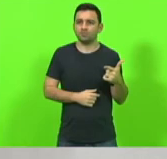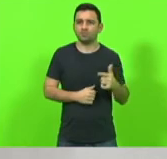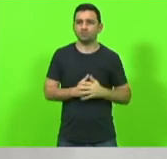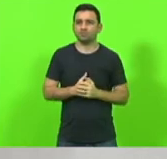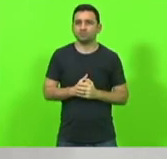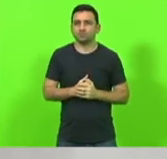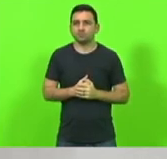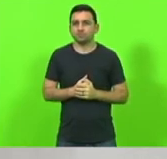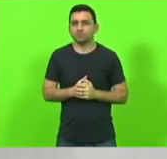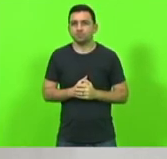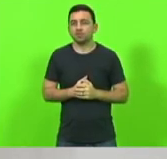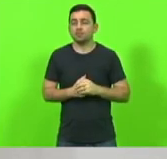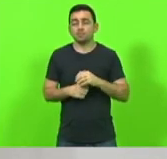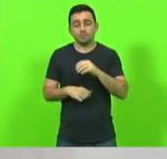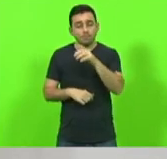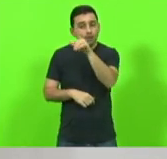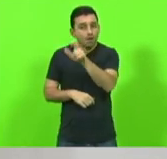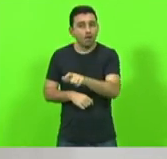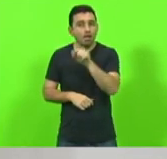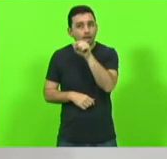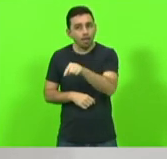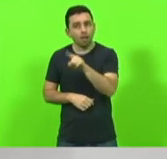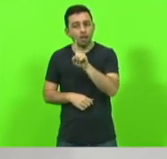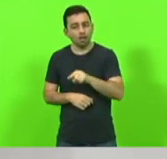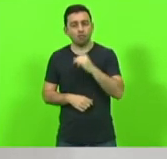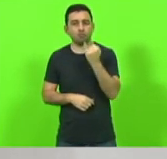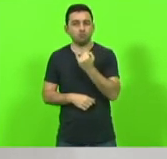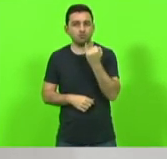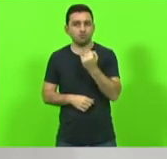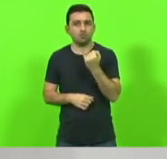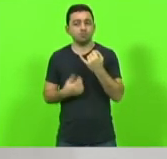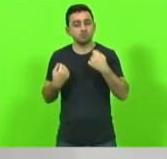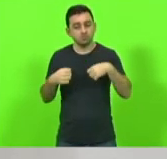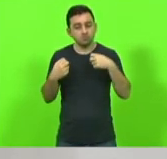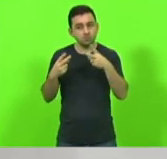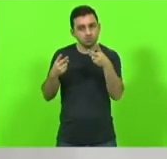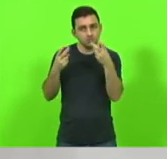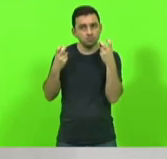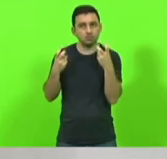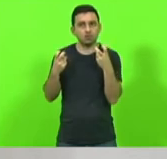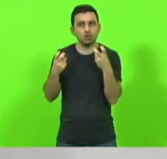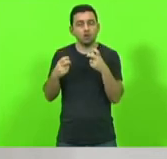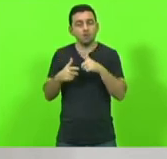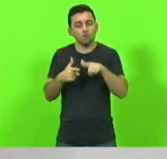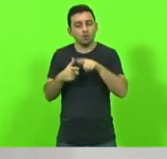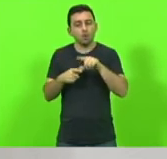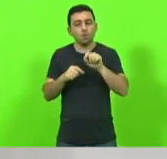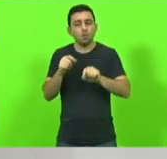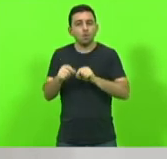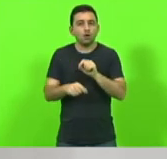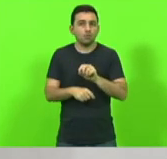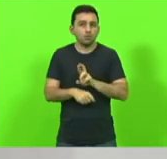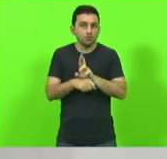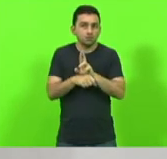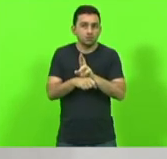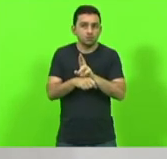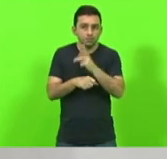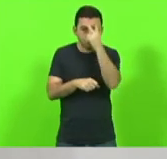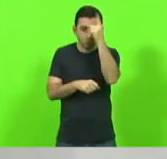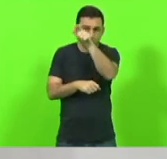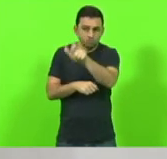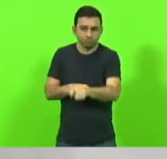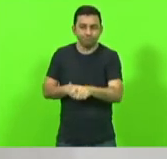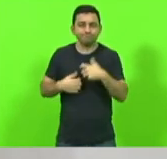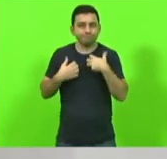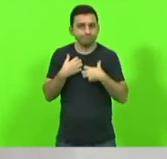pessoa, é sim muito importante. Olha o problema pelo que ele representa para quem está passando